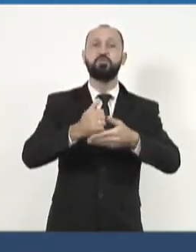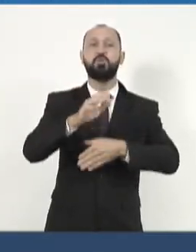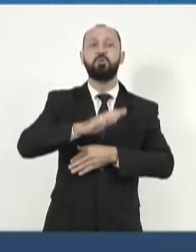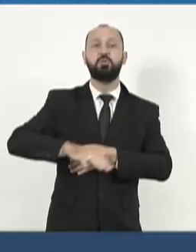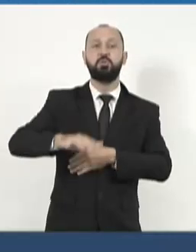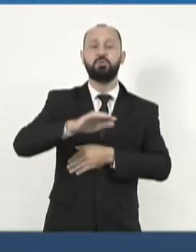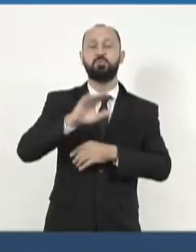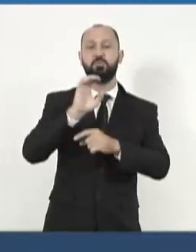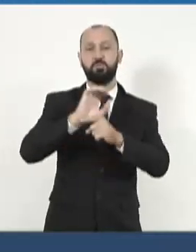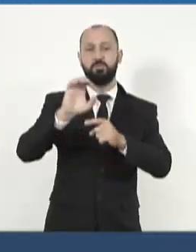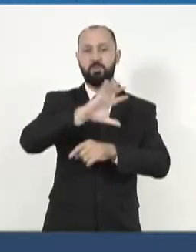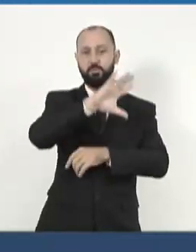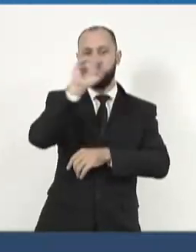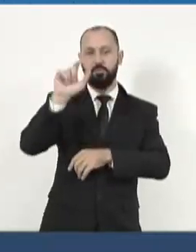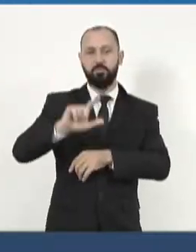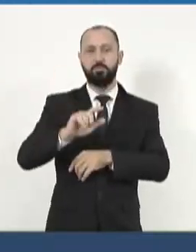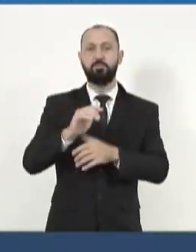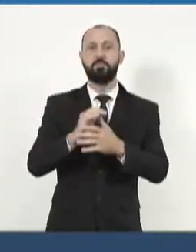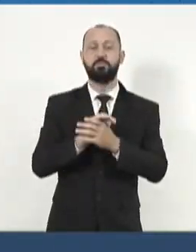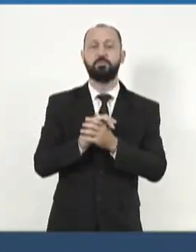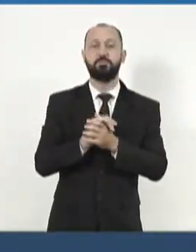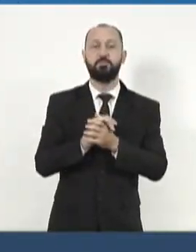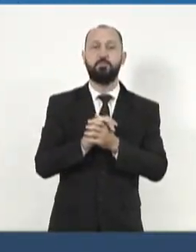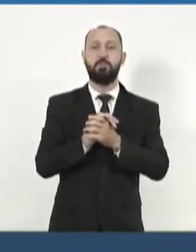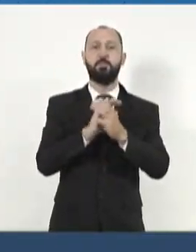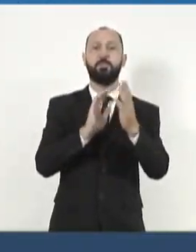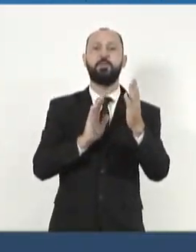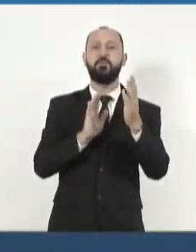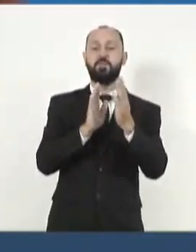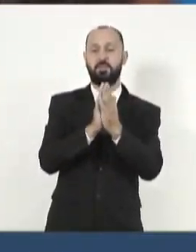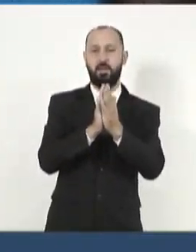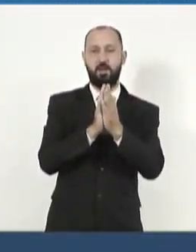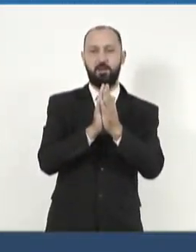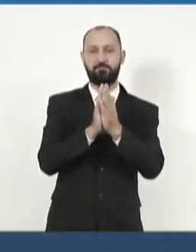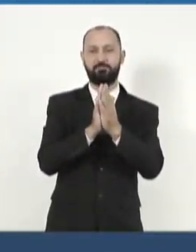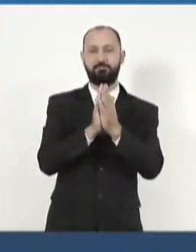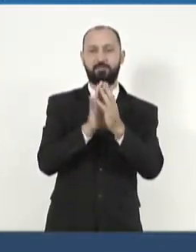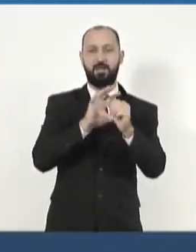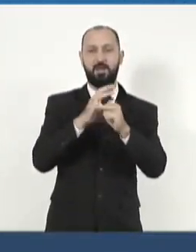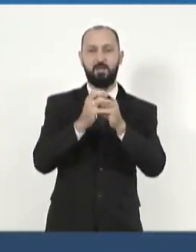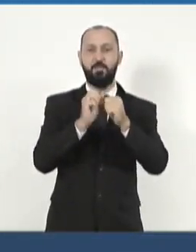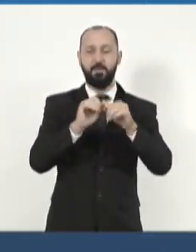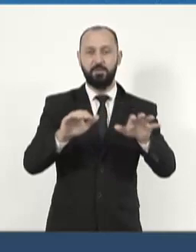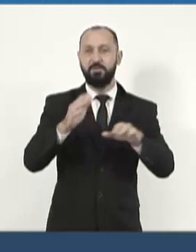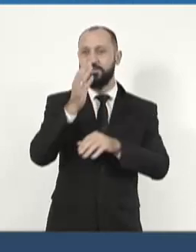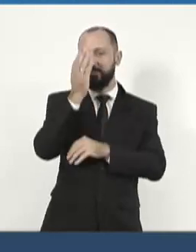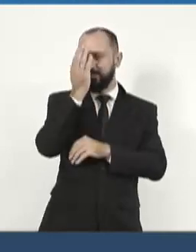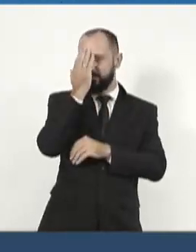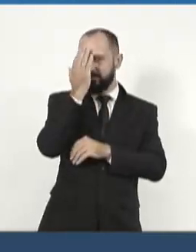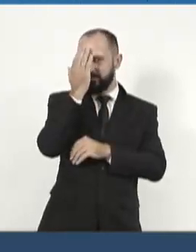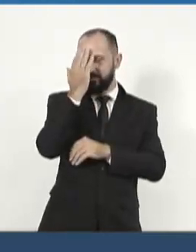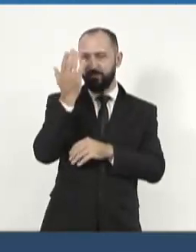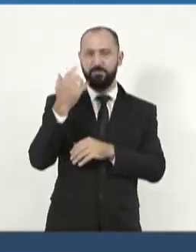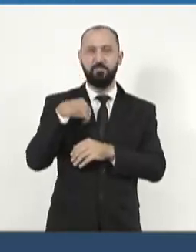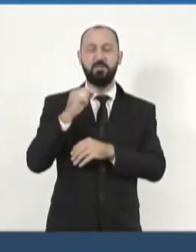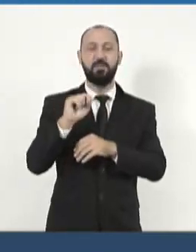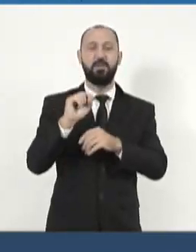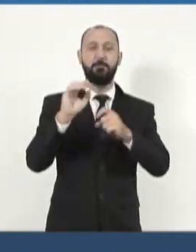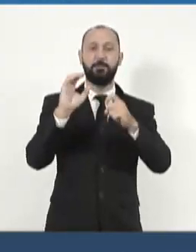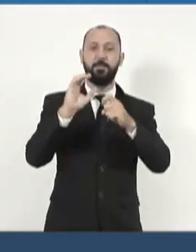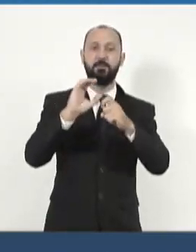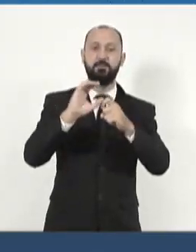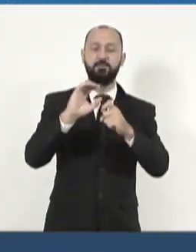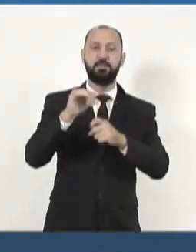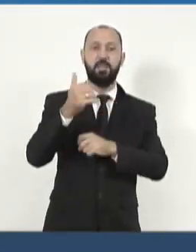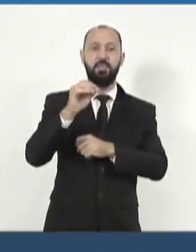número de leitos, né? Ela fez vacinação, fez então tomou uma série de